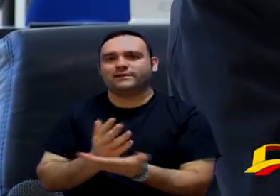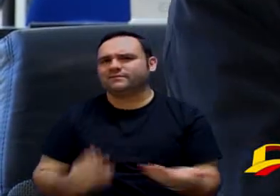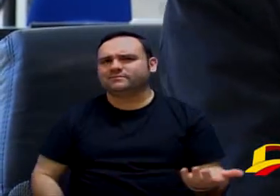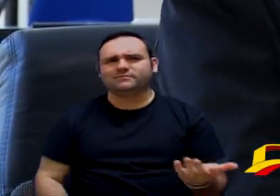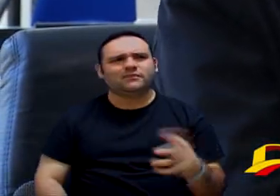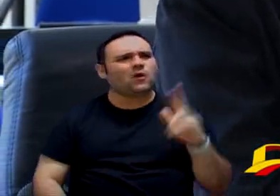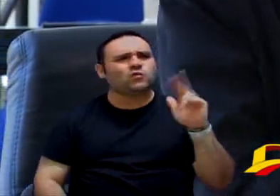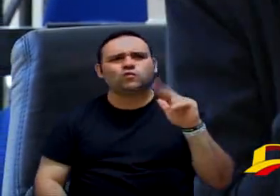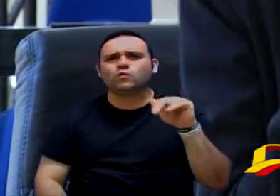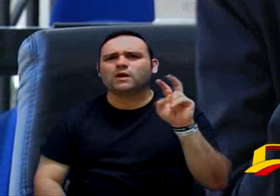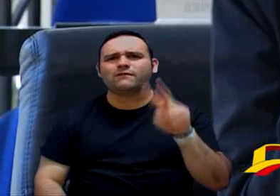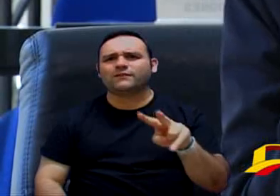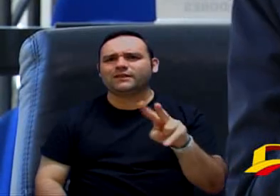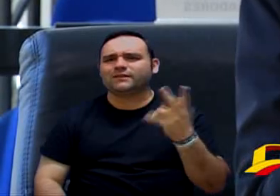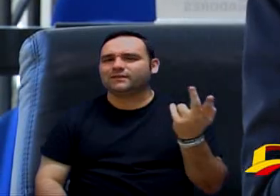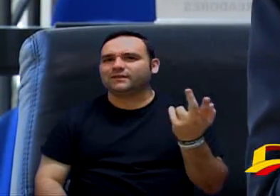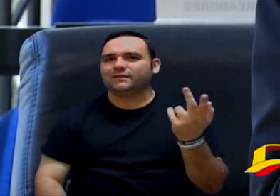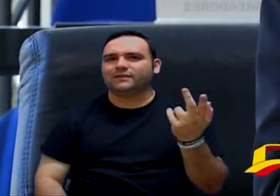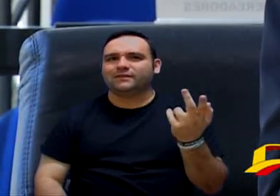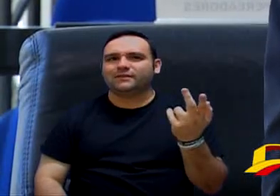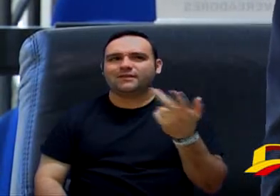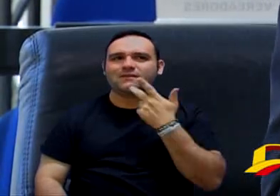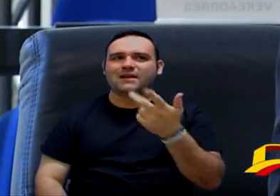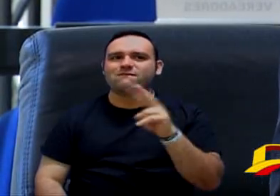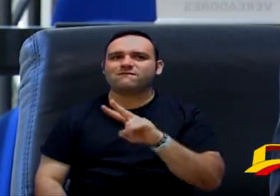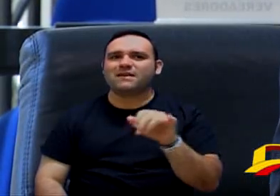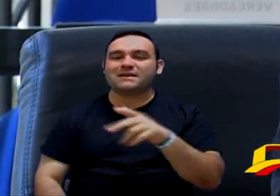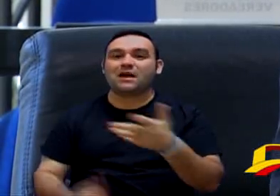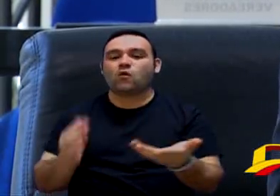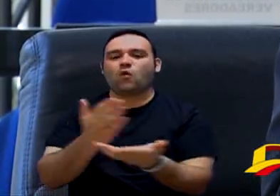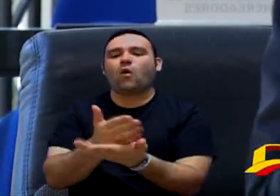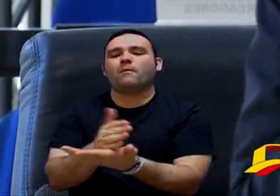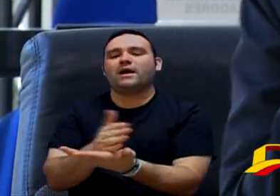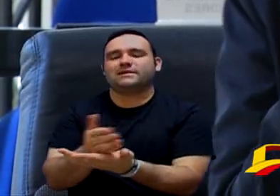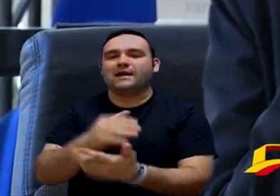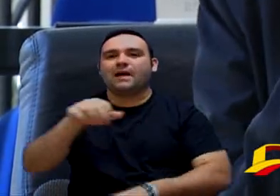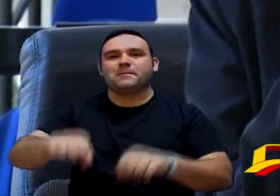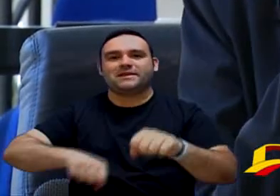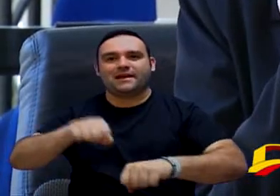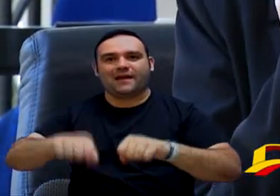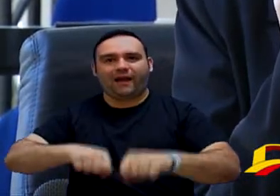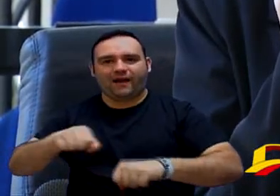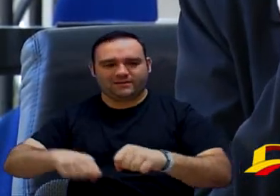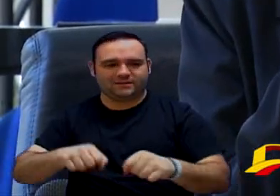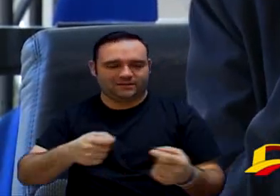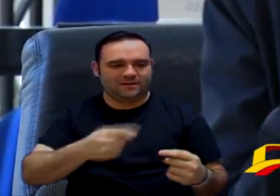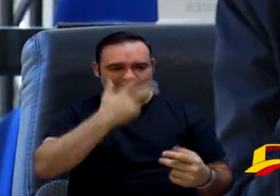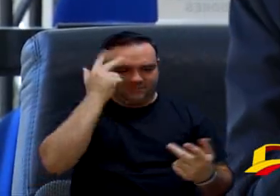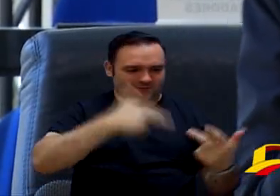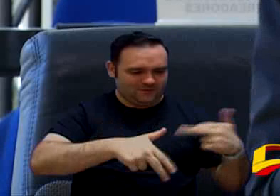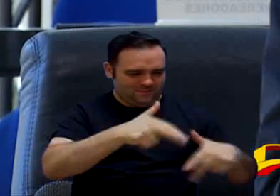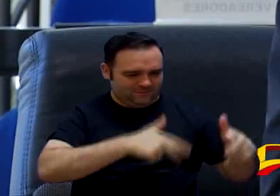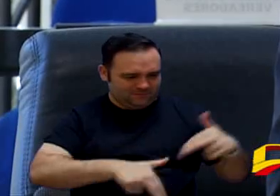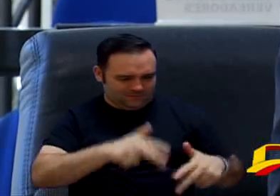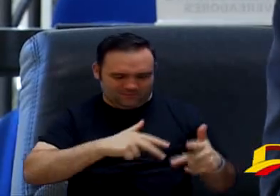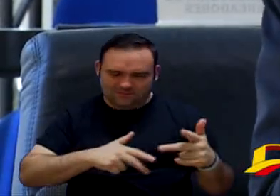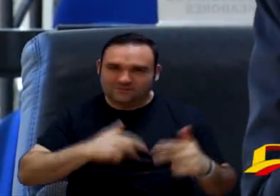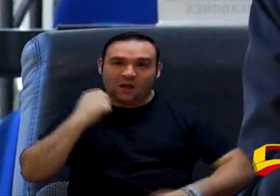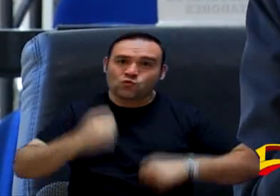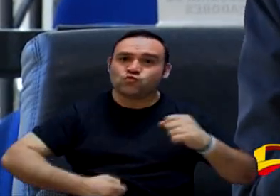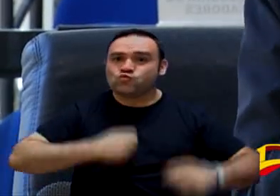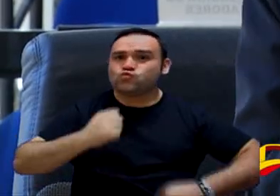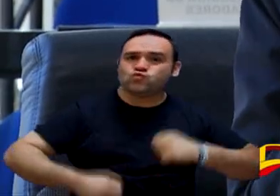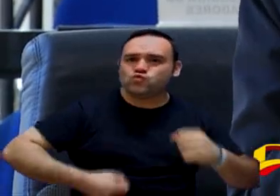vi isso né file legitimar uma coisa você vai compartilhar a faixa de ciclovia entre pedestre